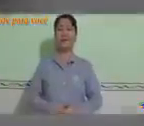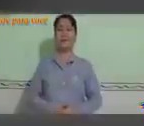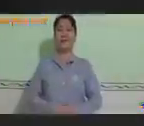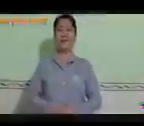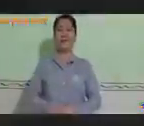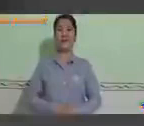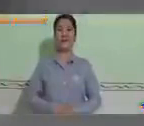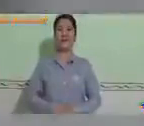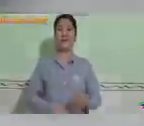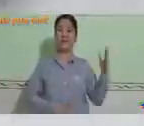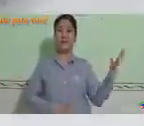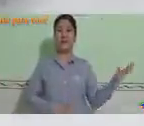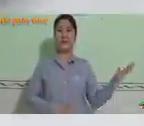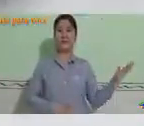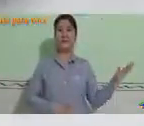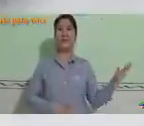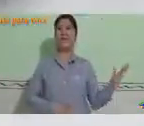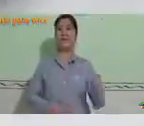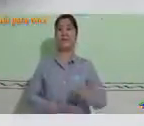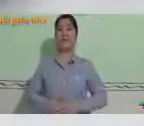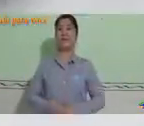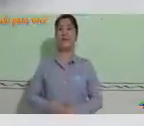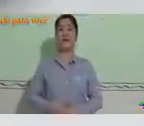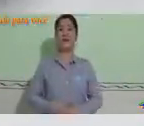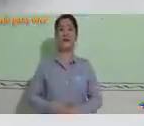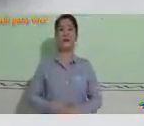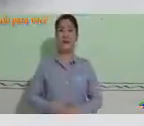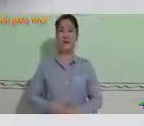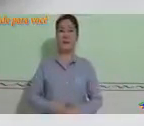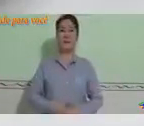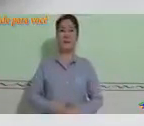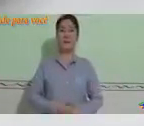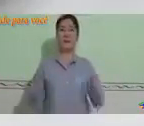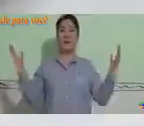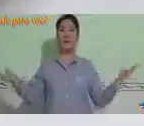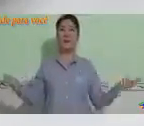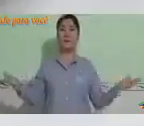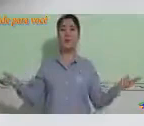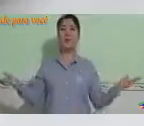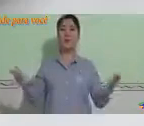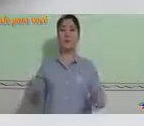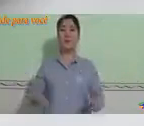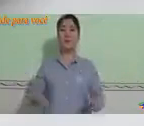dia, sendo recomendado consultar com ortopedista, que poderá solicitar exames,